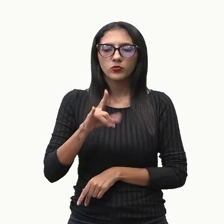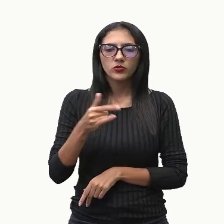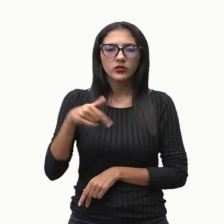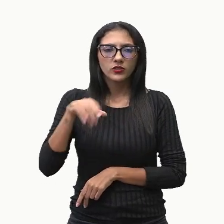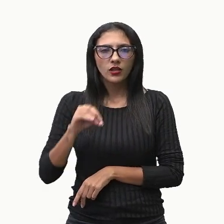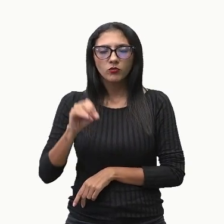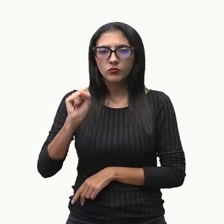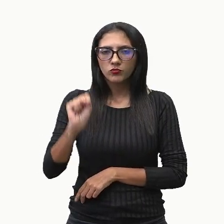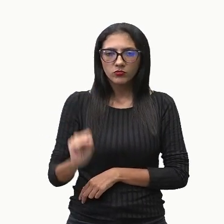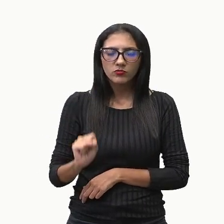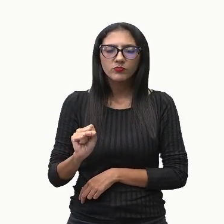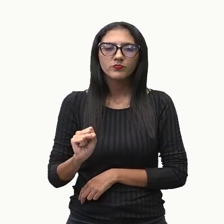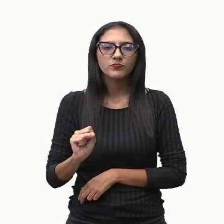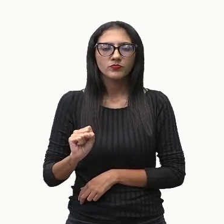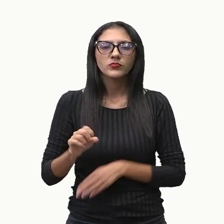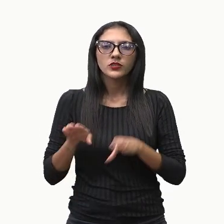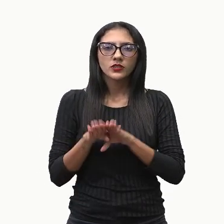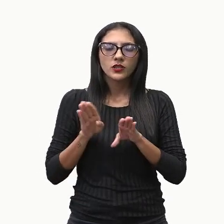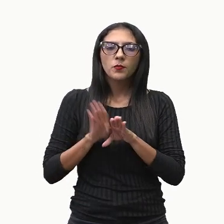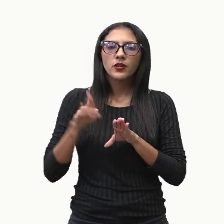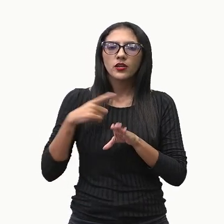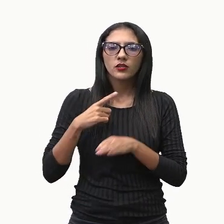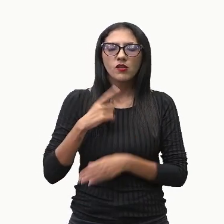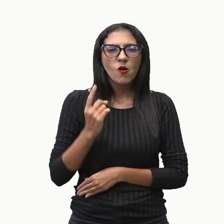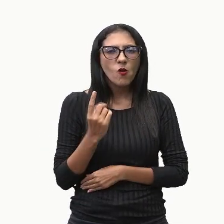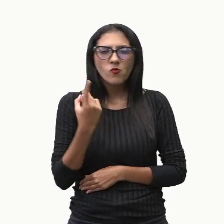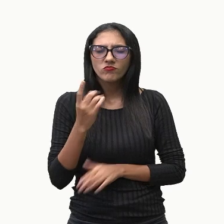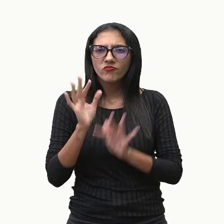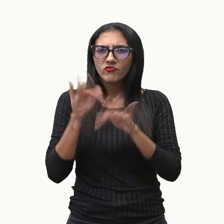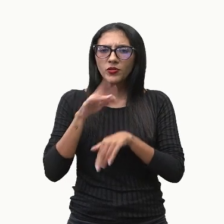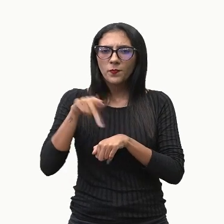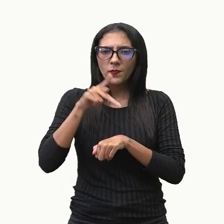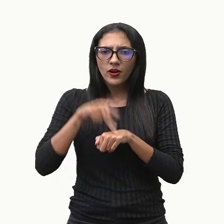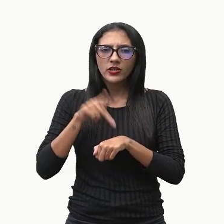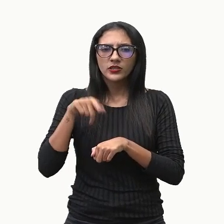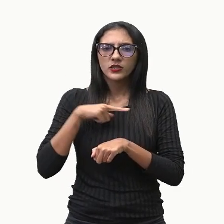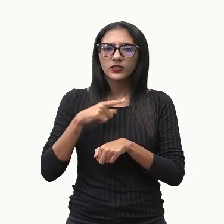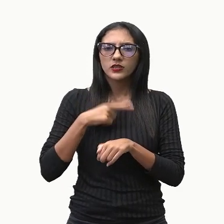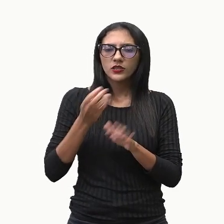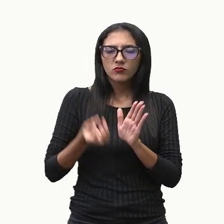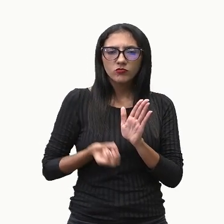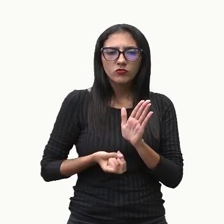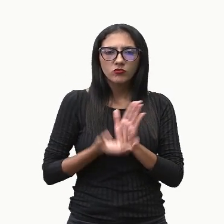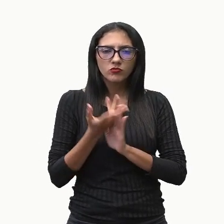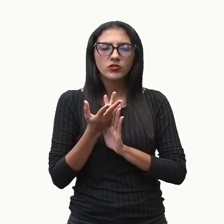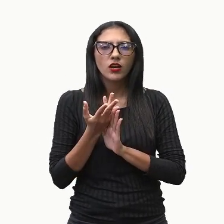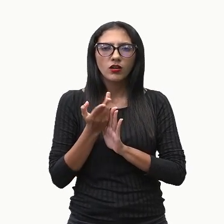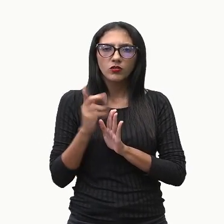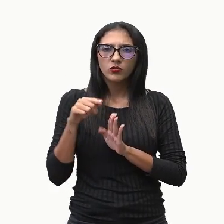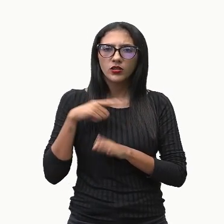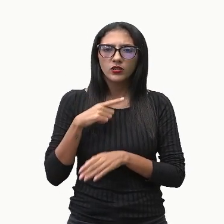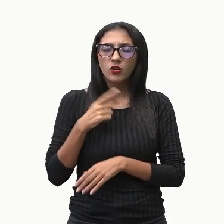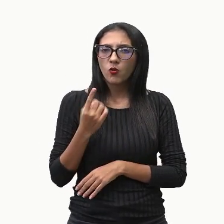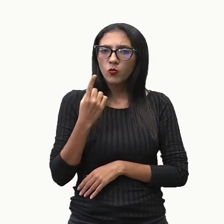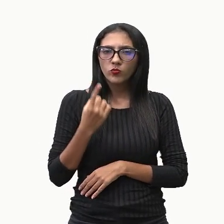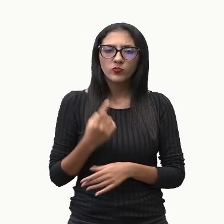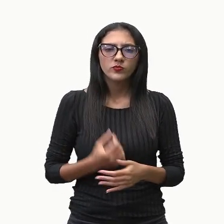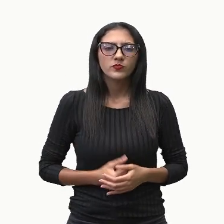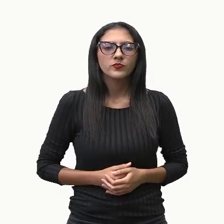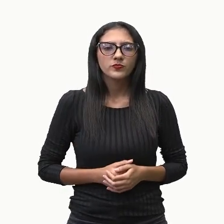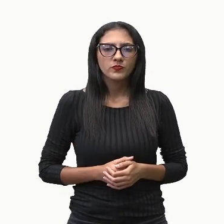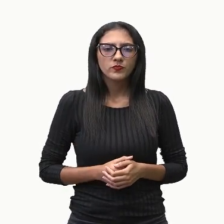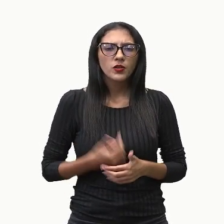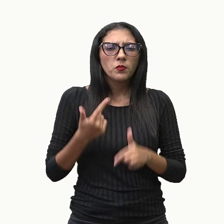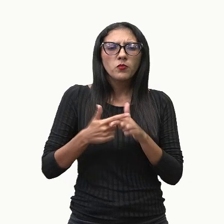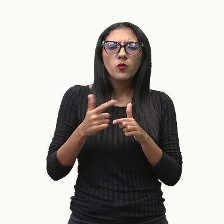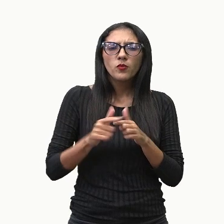Sul, tá? O Sudão do Sul foi o último país, se não me engano, criado aí no mundo, não é isso? A última divisão do mapa mundi.